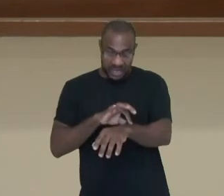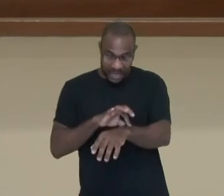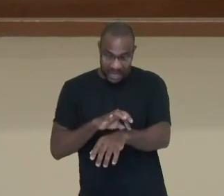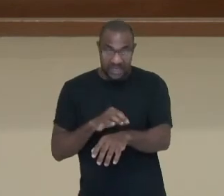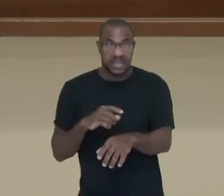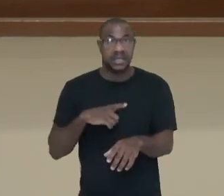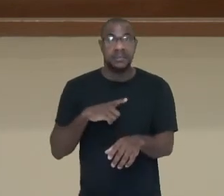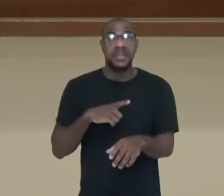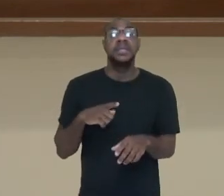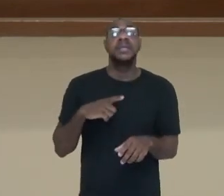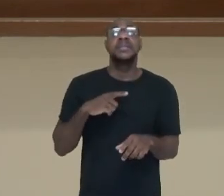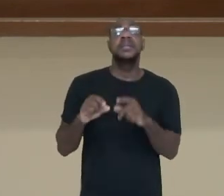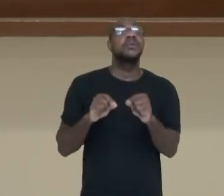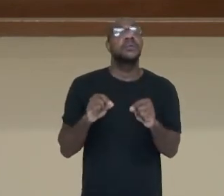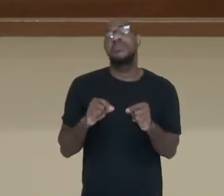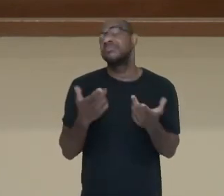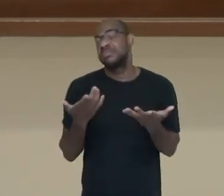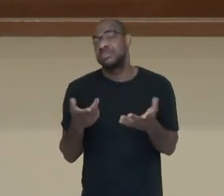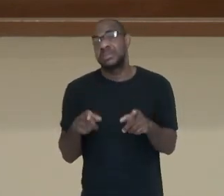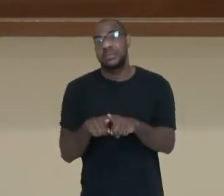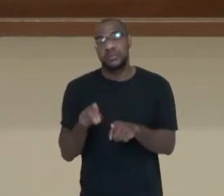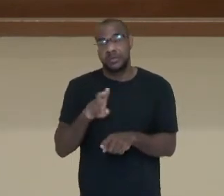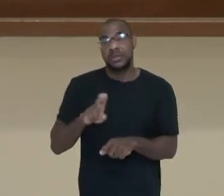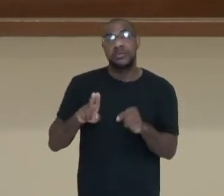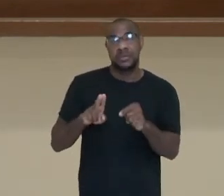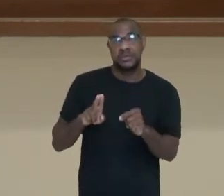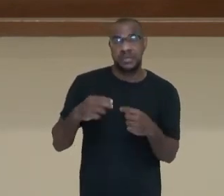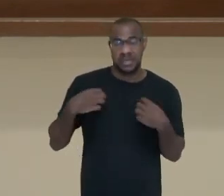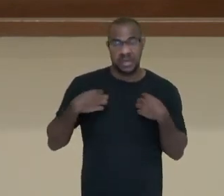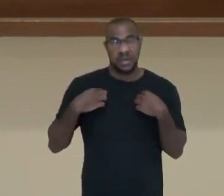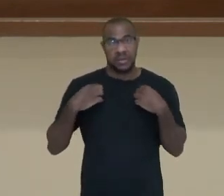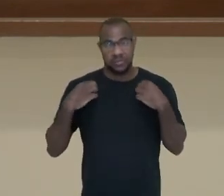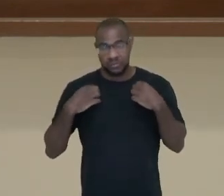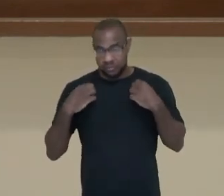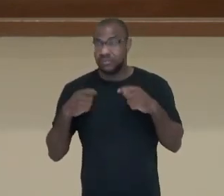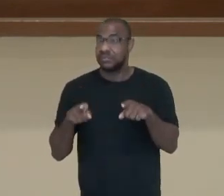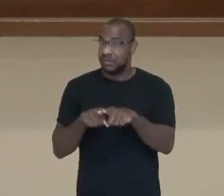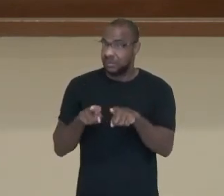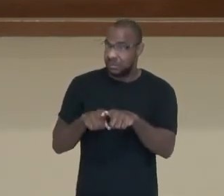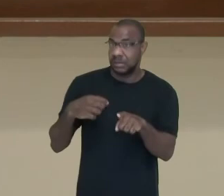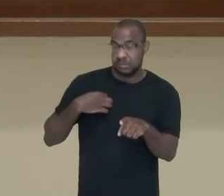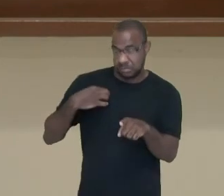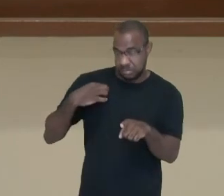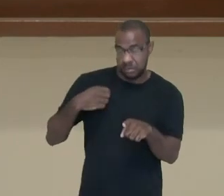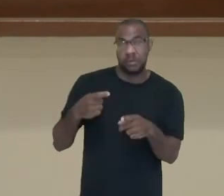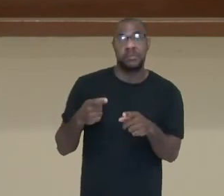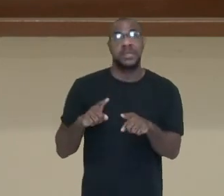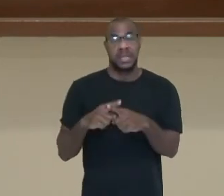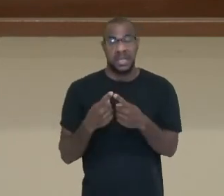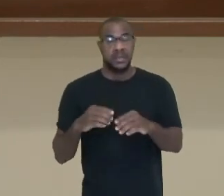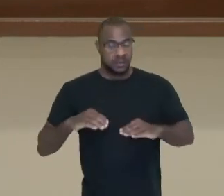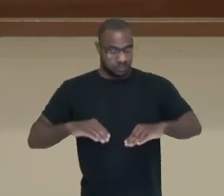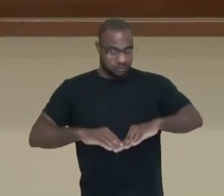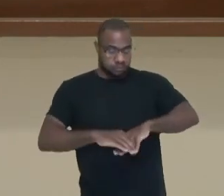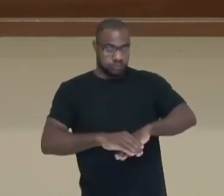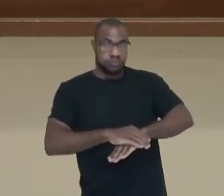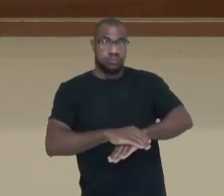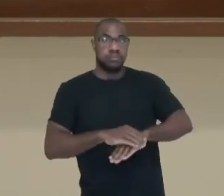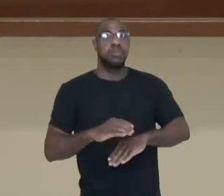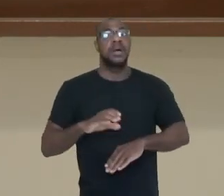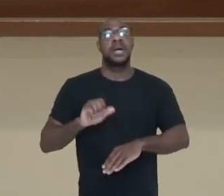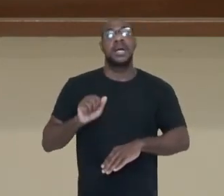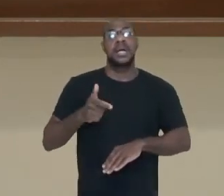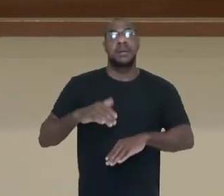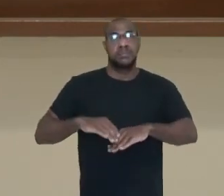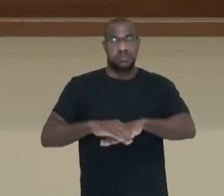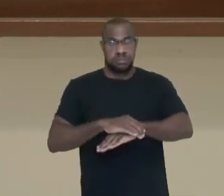a figurar como um cenário também na utilização da indústria têxtil, lã, ou na indústria da produção de calçados